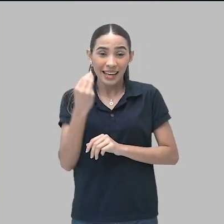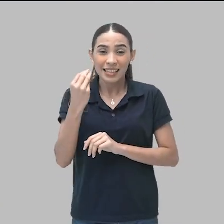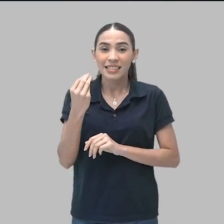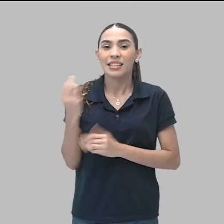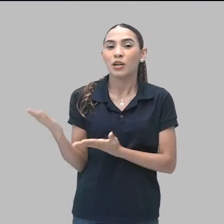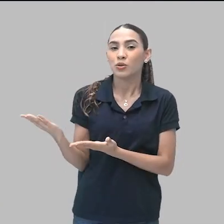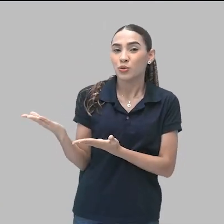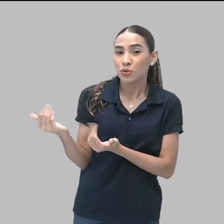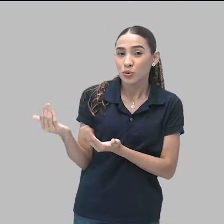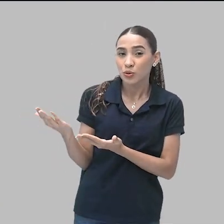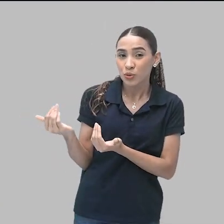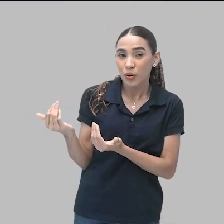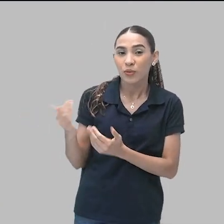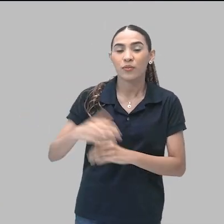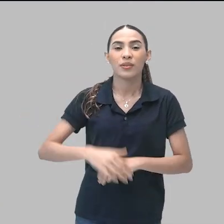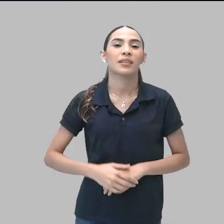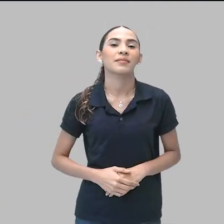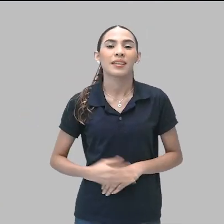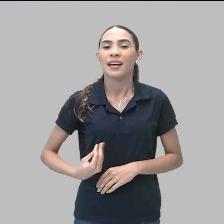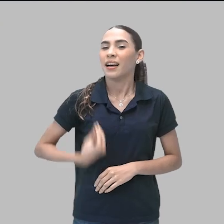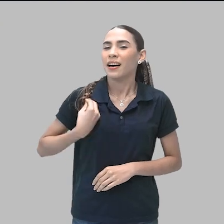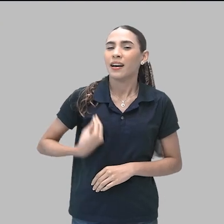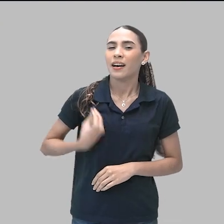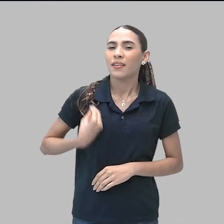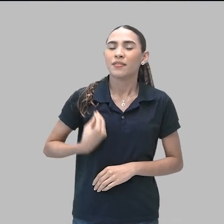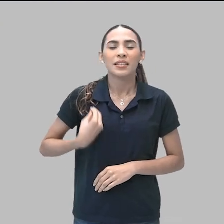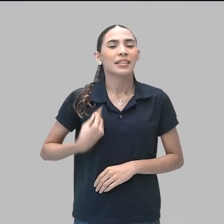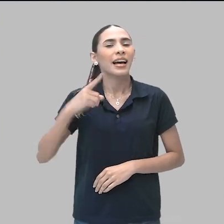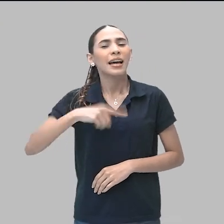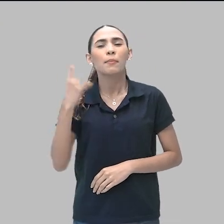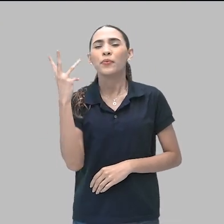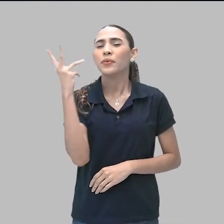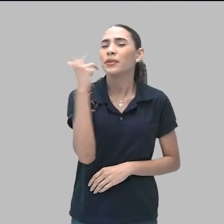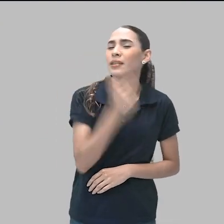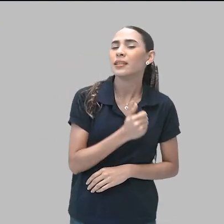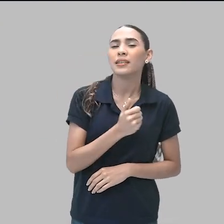Adolescente, olha, a vida é nova